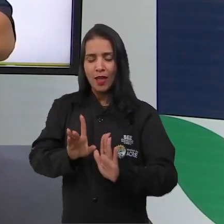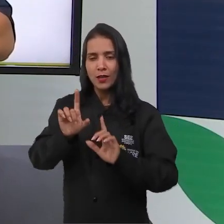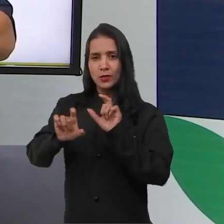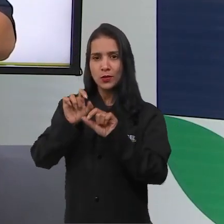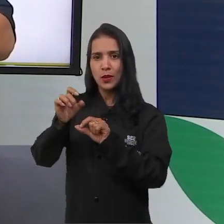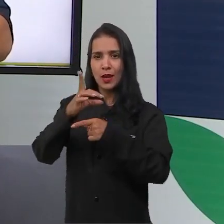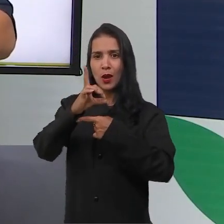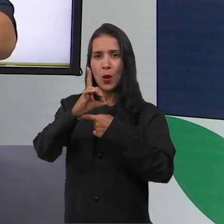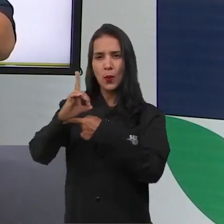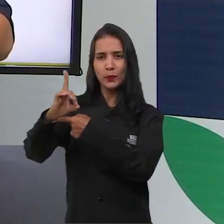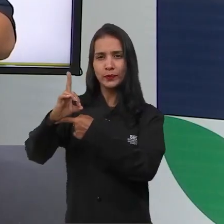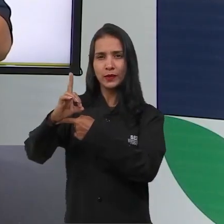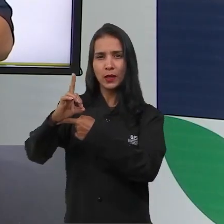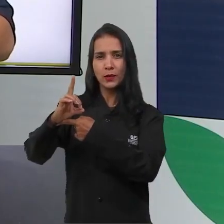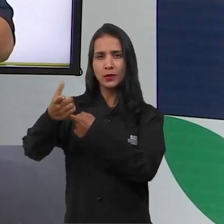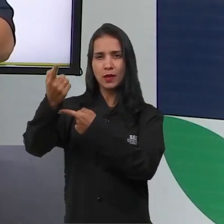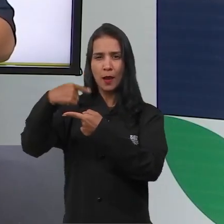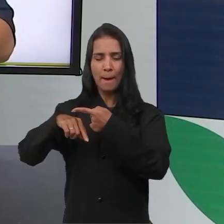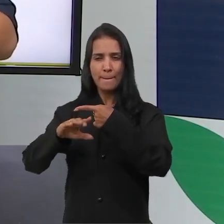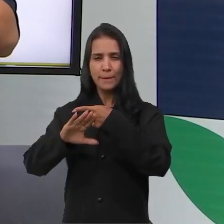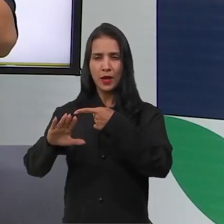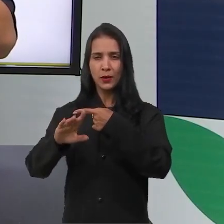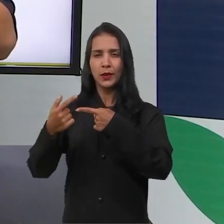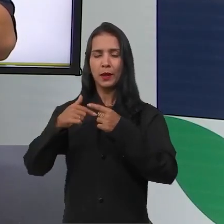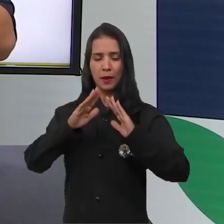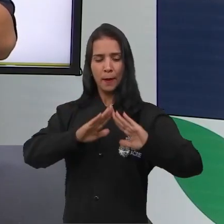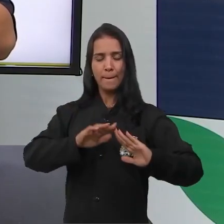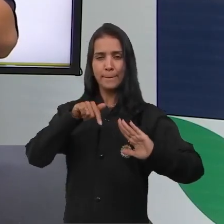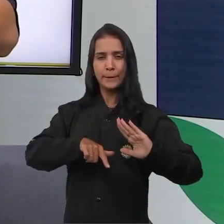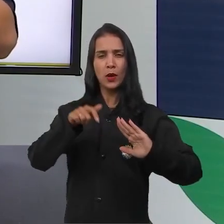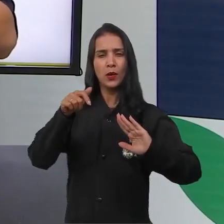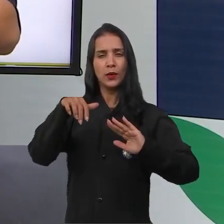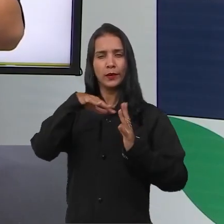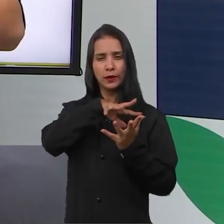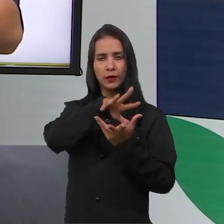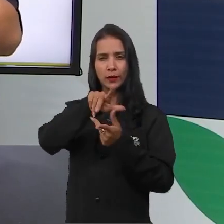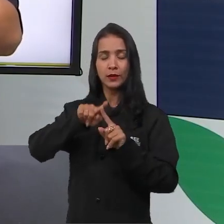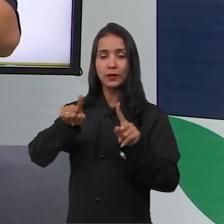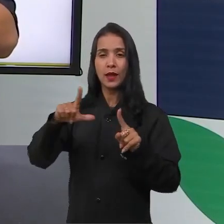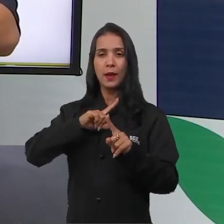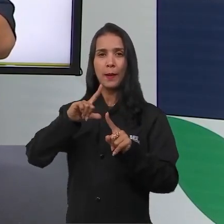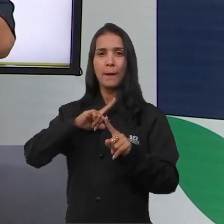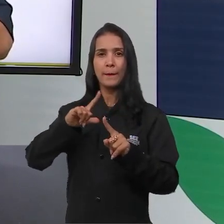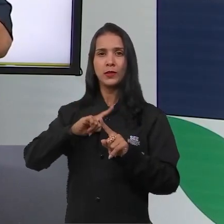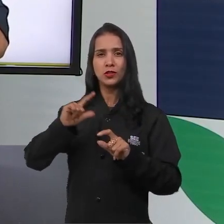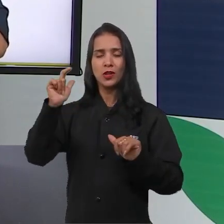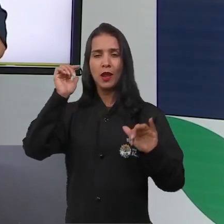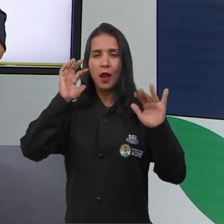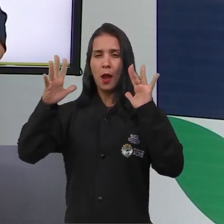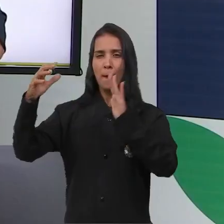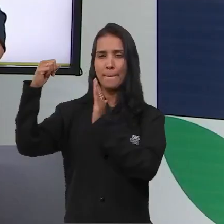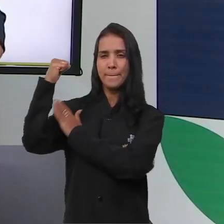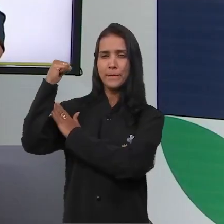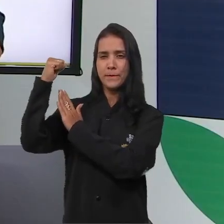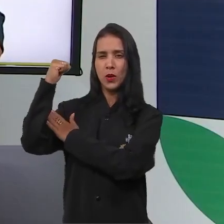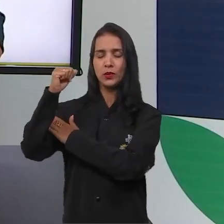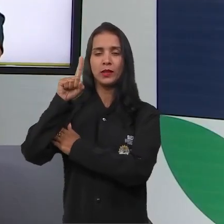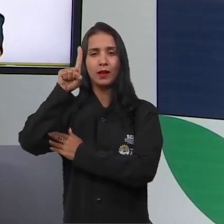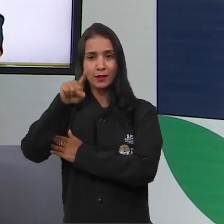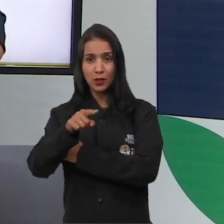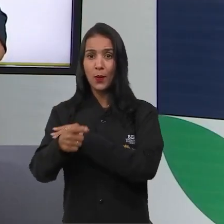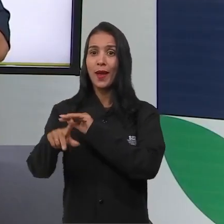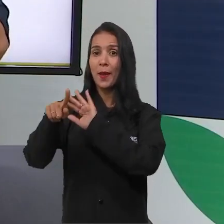que habita na terra, mas que tem poderes extraordinários. Isso tudo é fruto da mitologia grega.